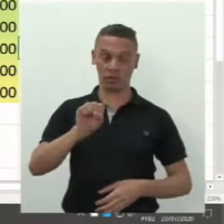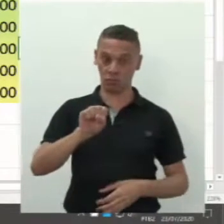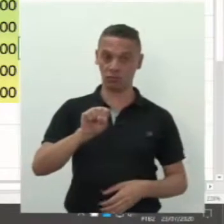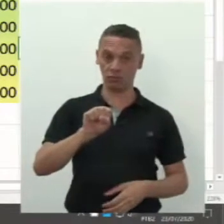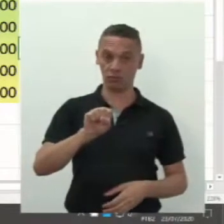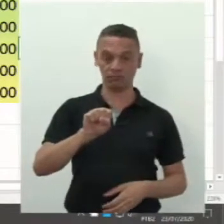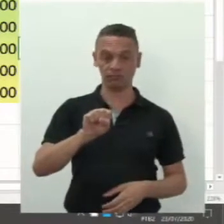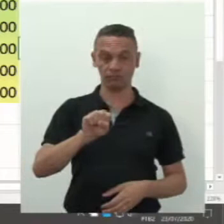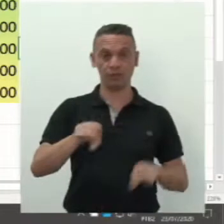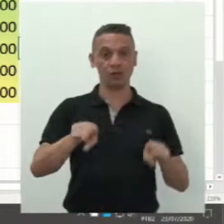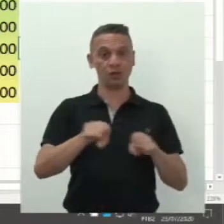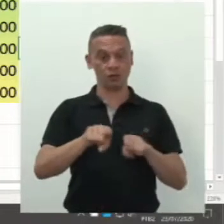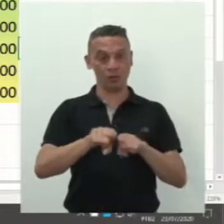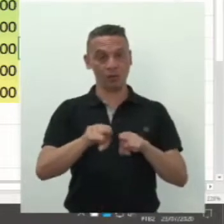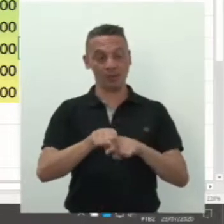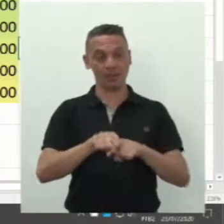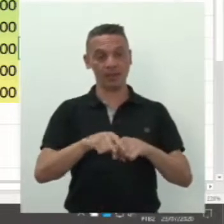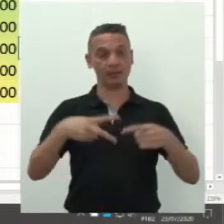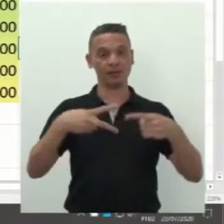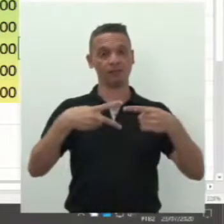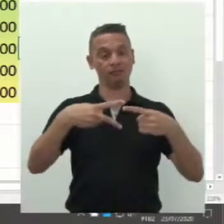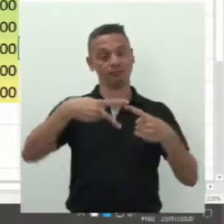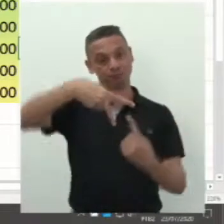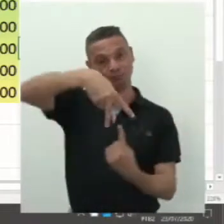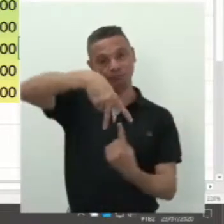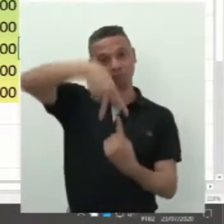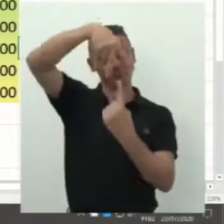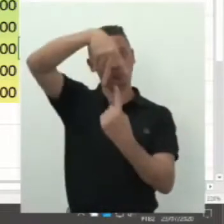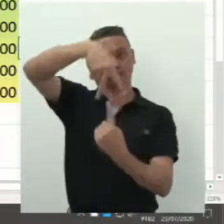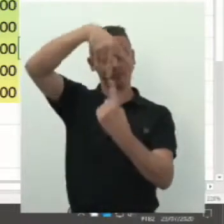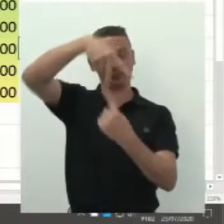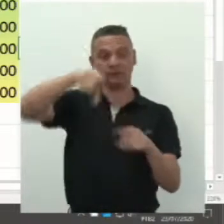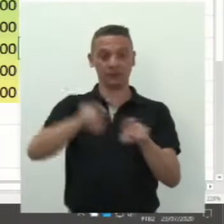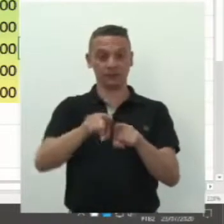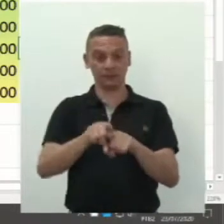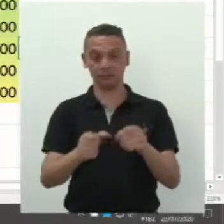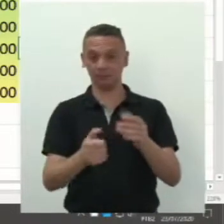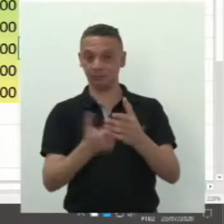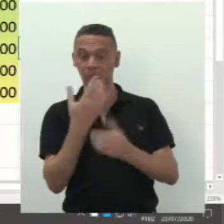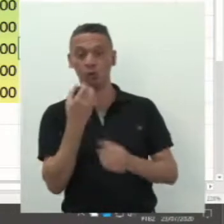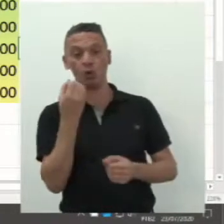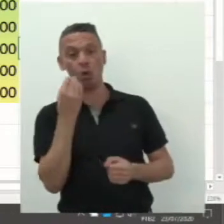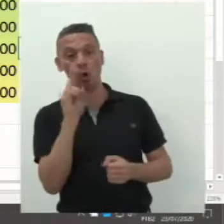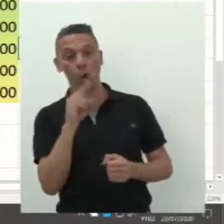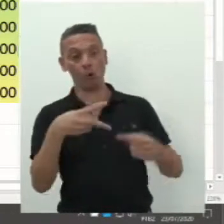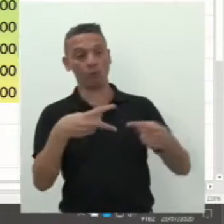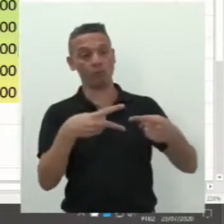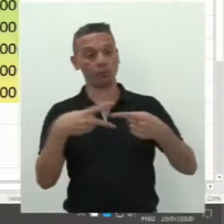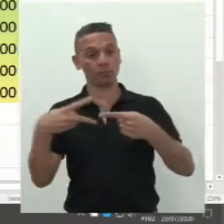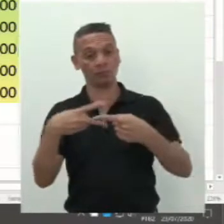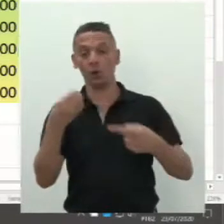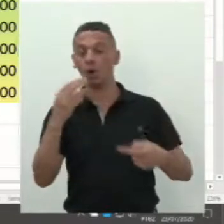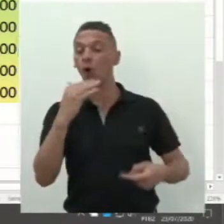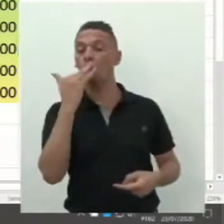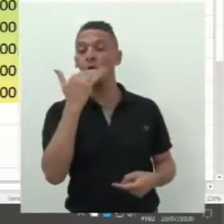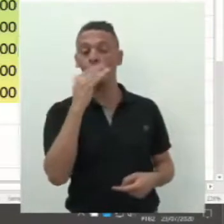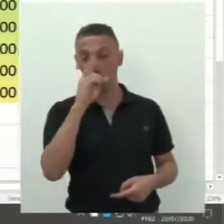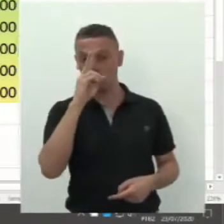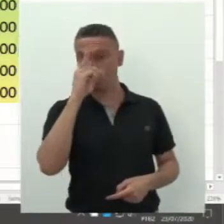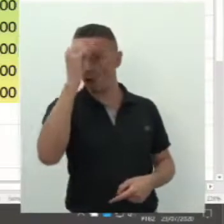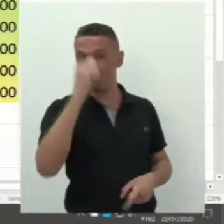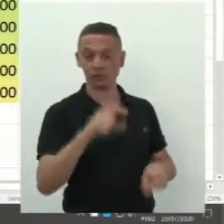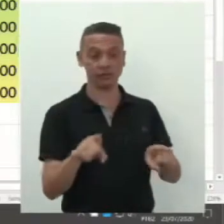são setores que têm as setinhas para cima aqui em mais quantidades. Ou setores que estão com as cores mais quentes, no caso,